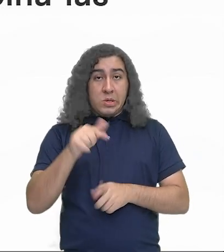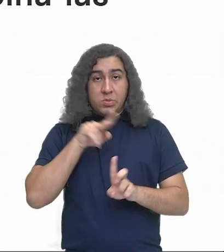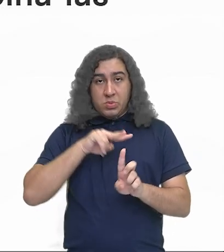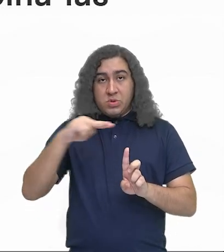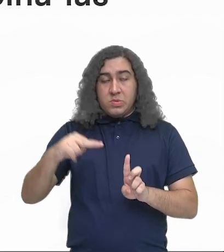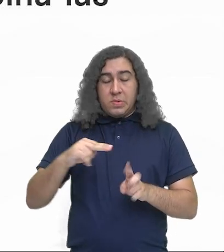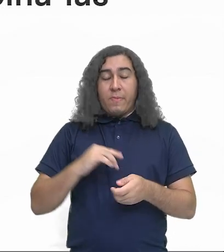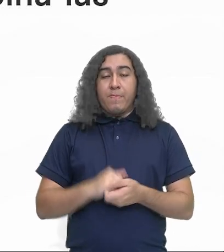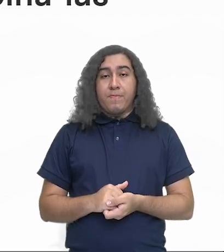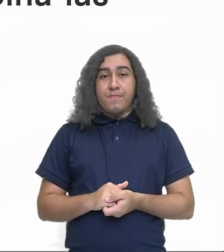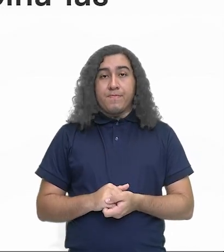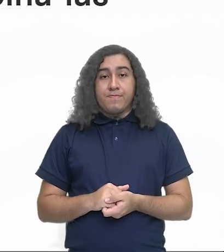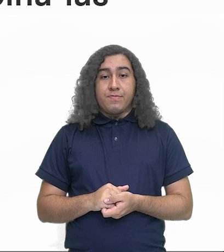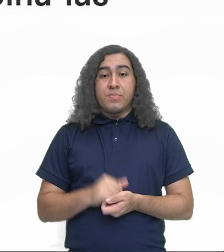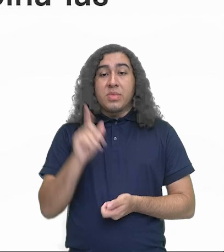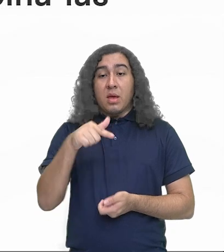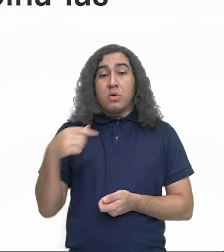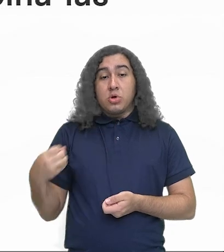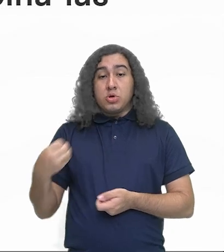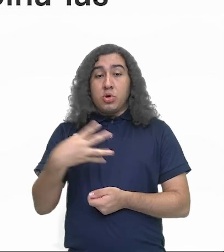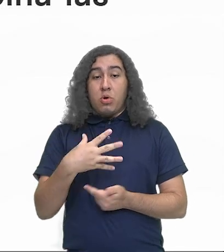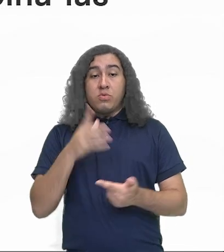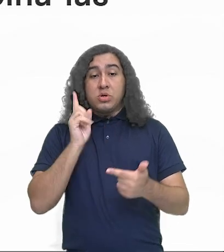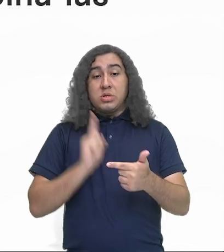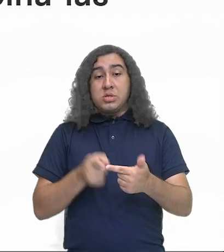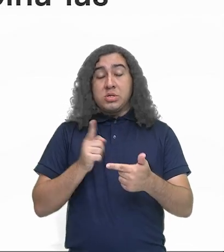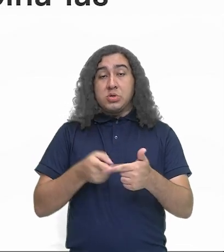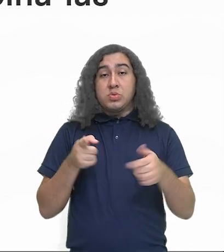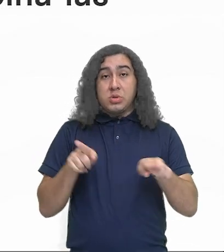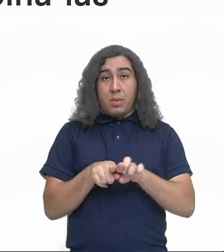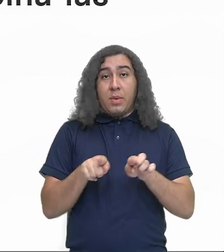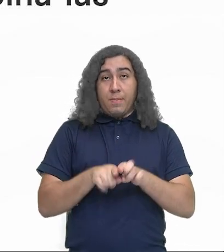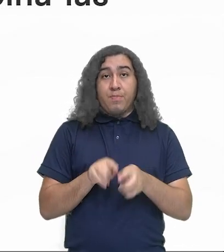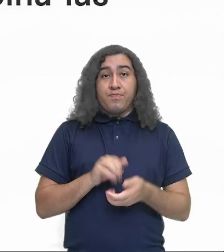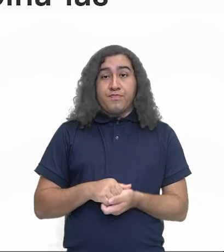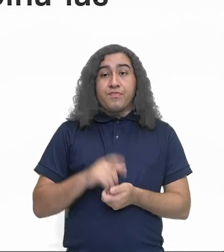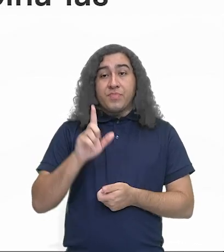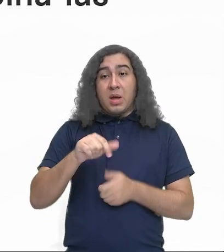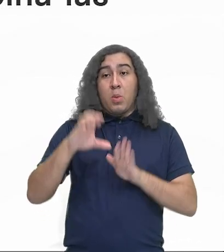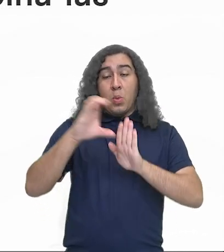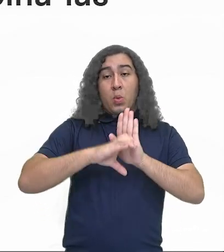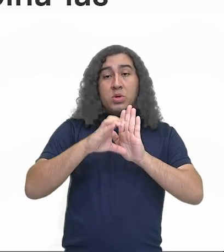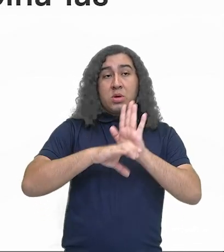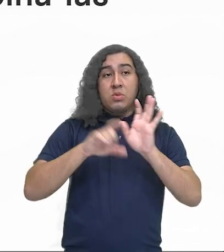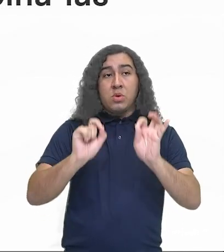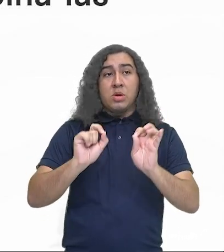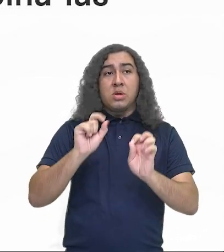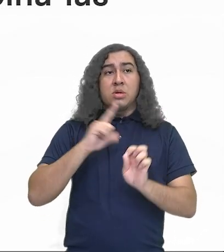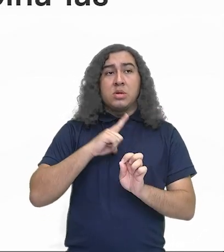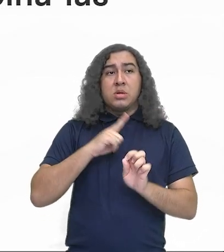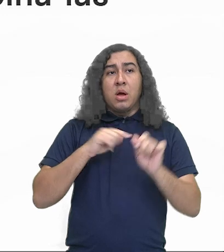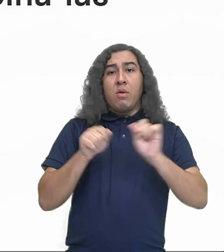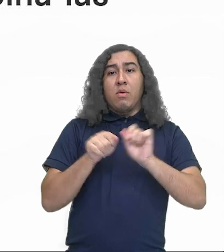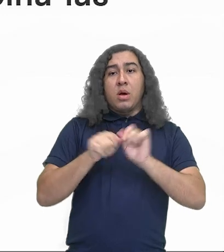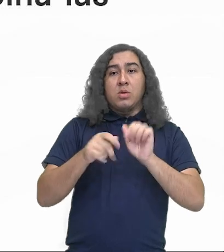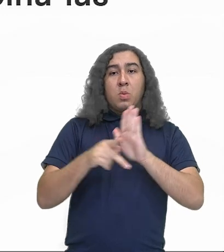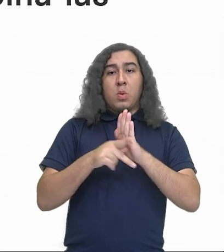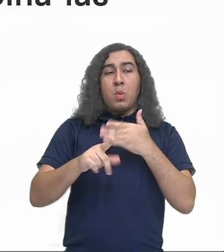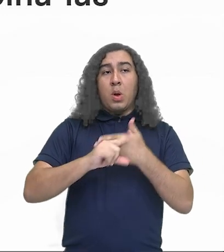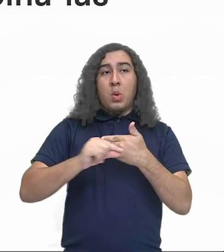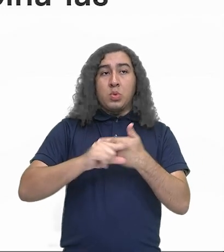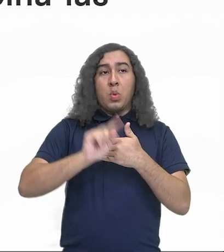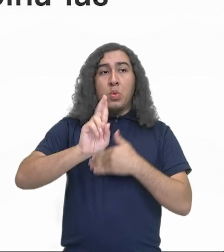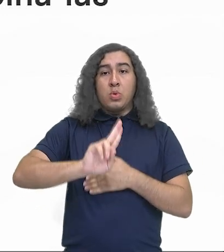olhos, olhos novos e críticos. Isso é um conceito que é trazido por um autor